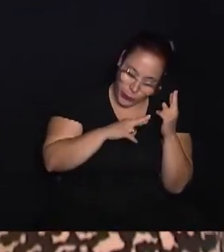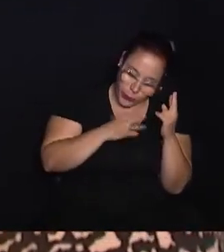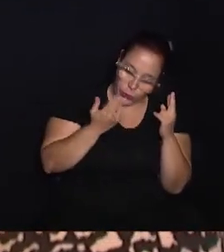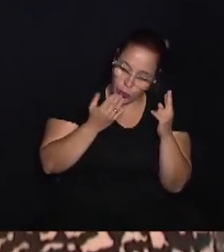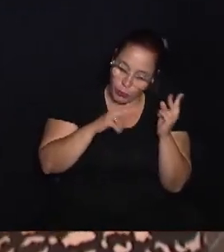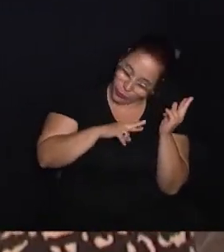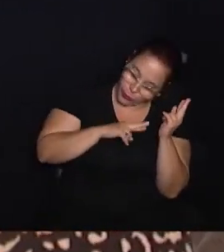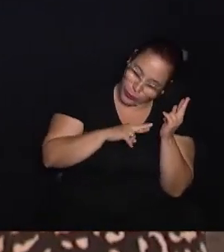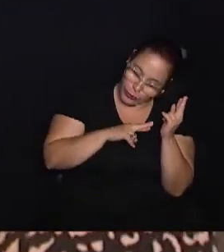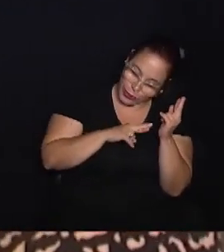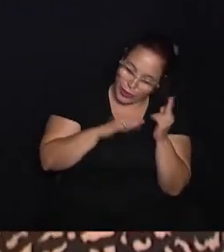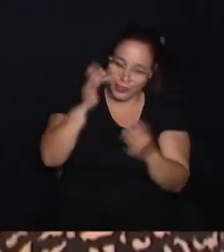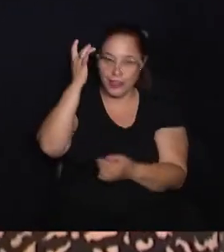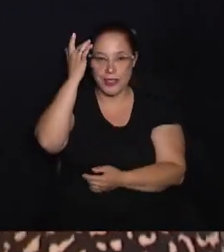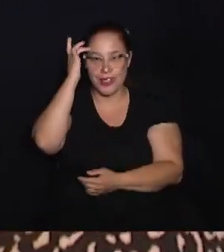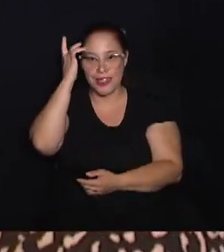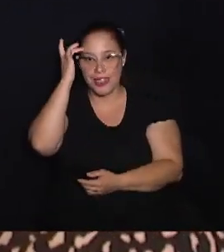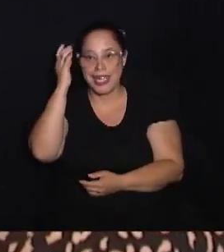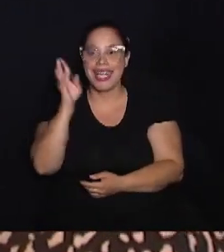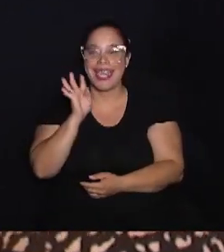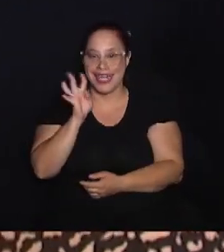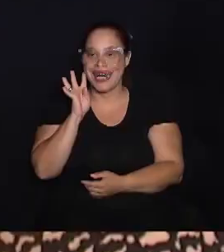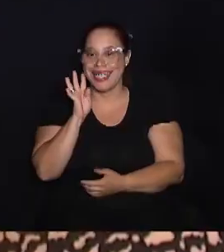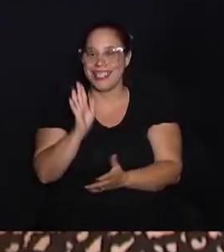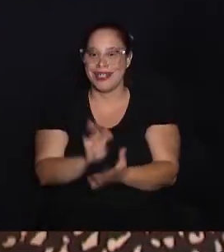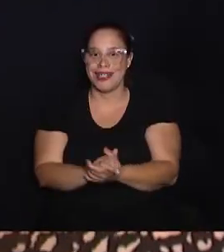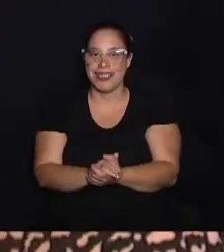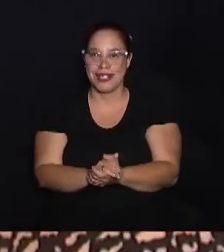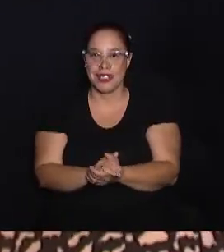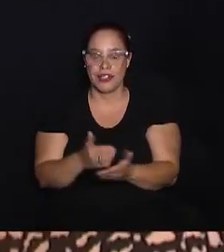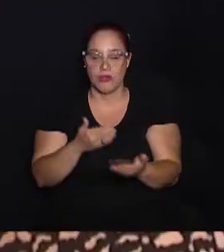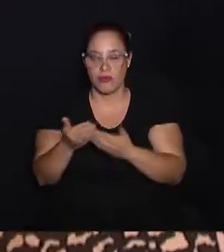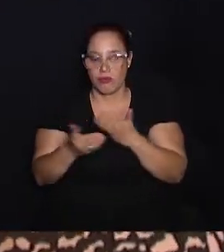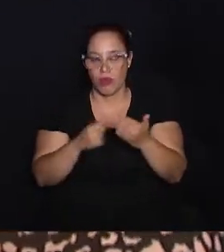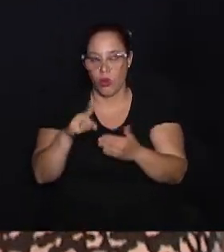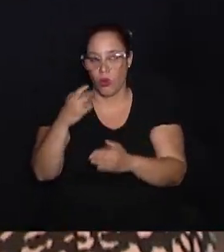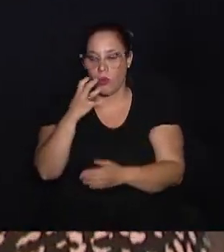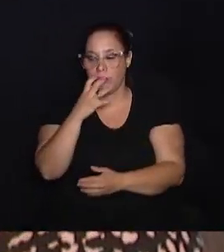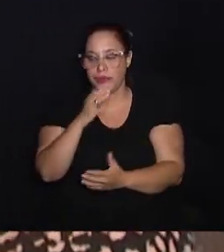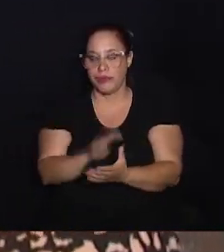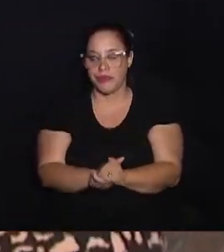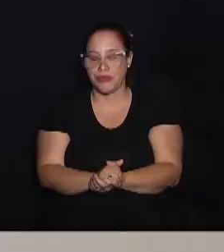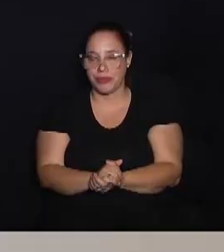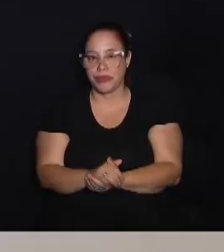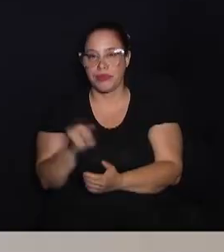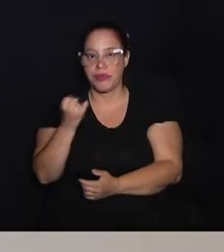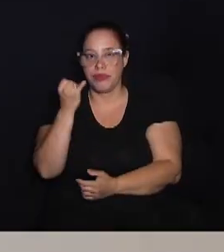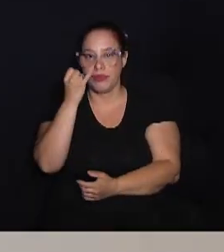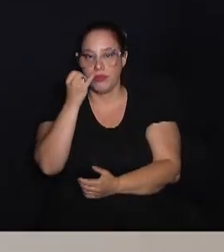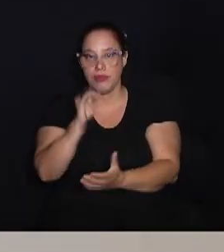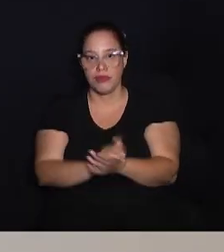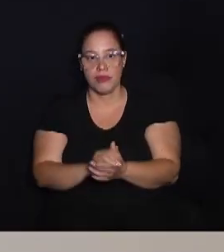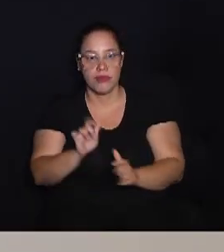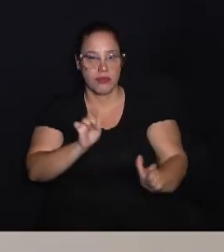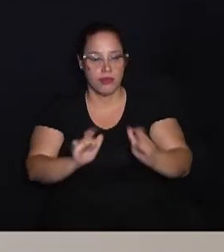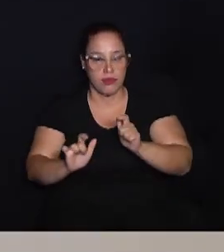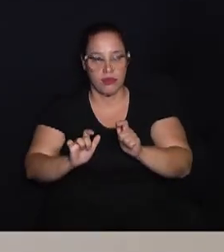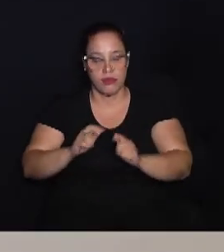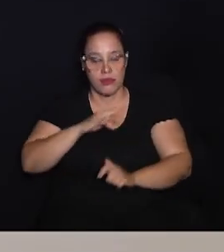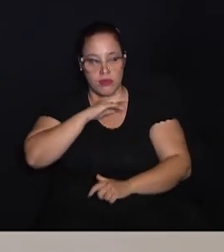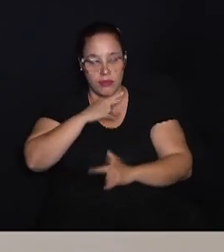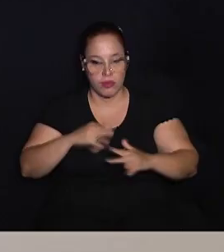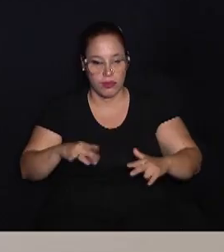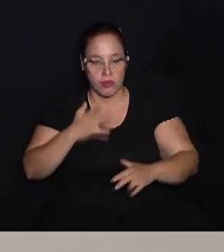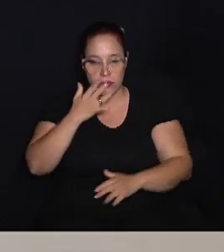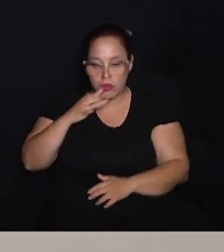já deita come deita eu acho que é legal e interagem com outros animais né que é importante